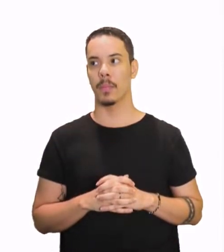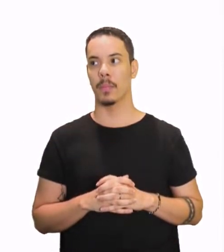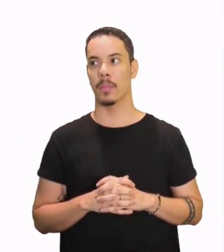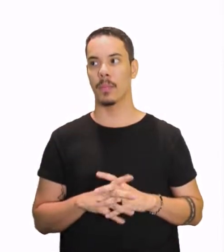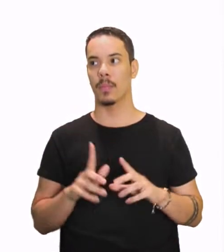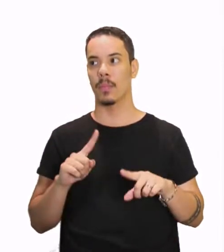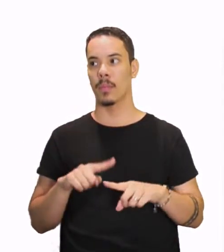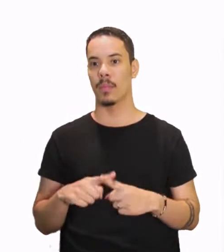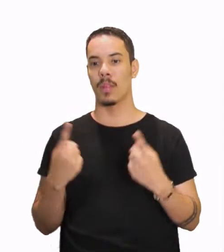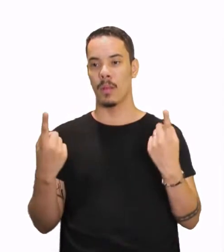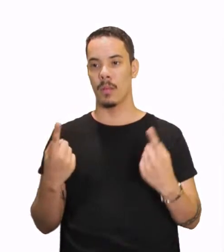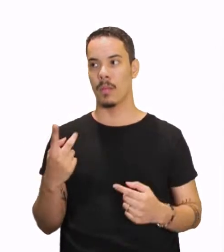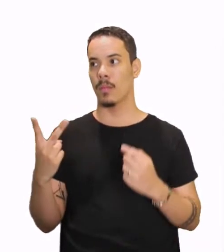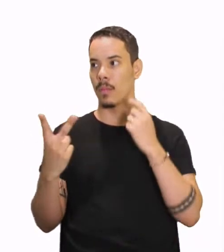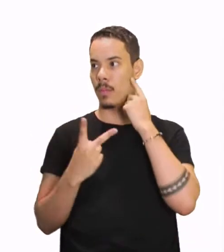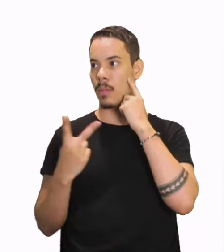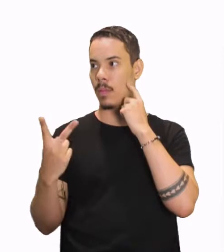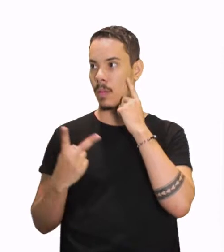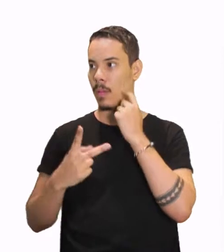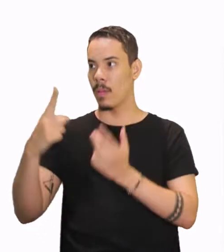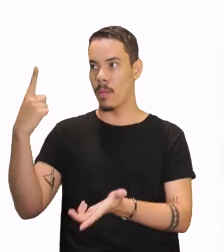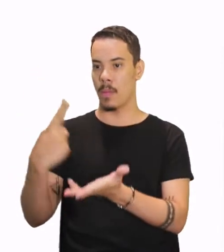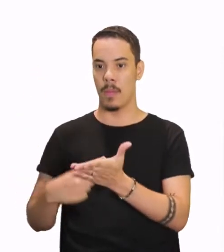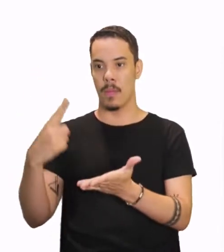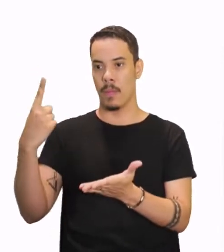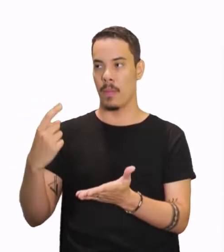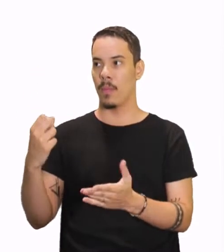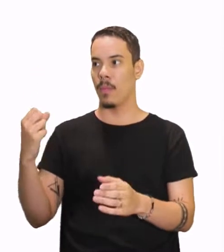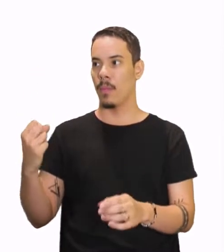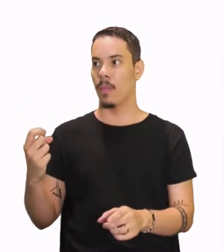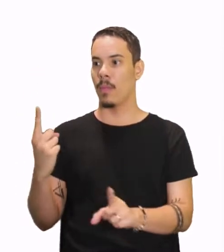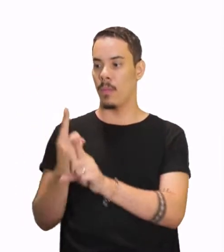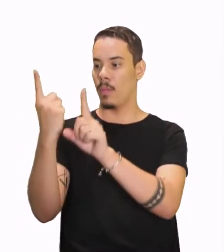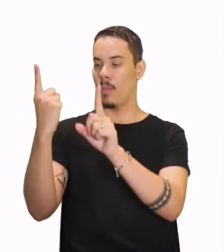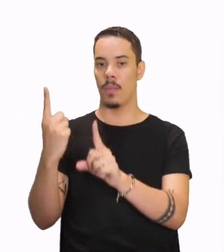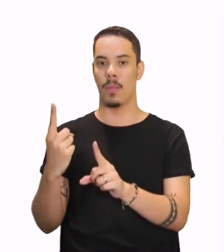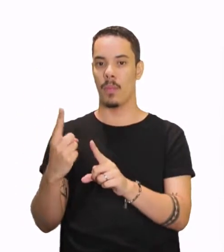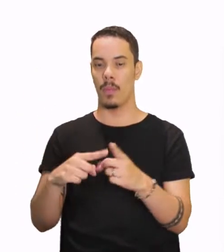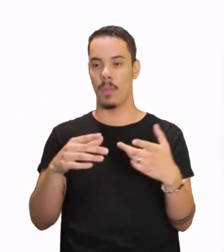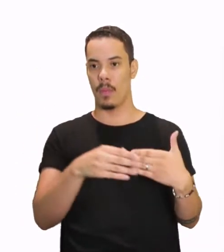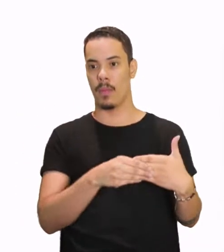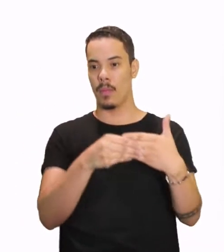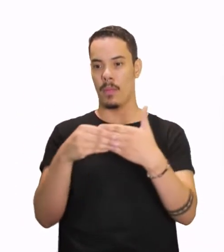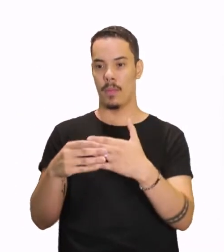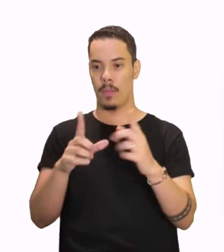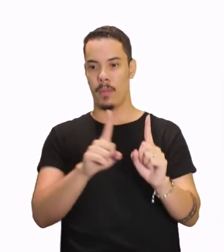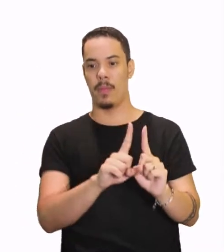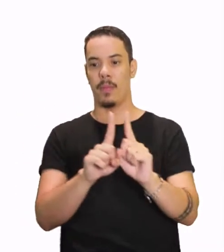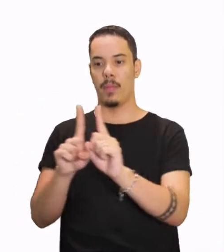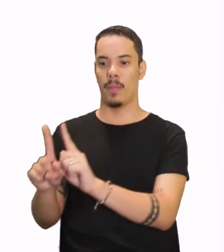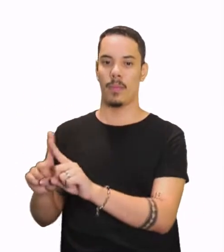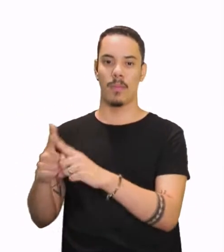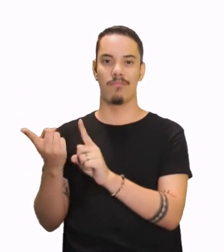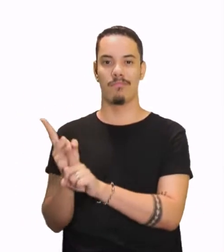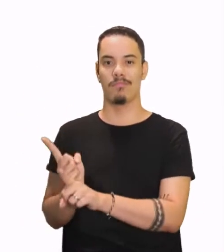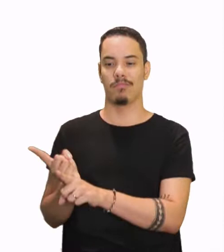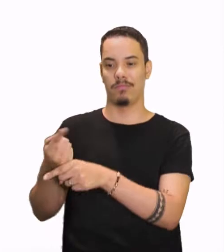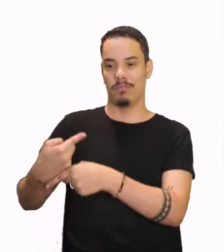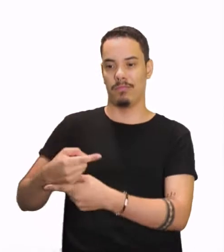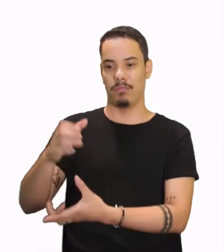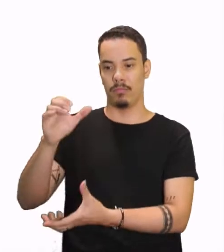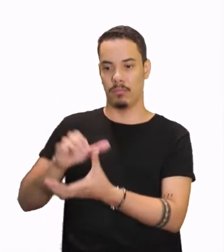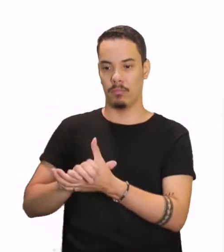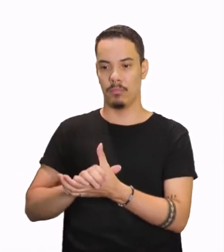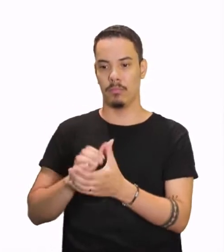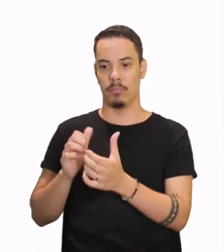ambos marcam o encontro. Inês pede a Pero que a leve ao local marcado e, com isso, engana o marido, que a leva